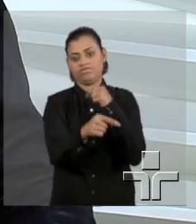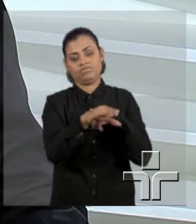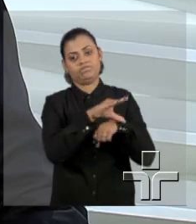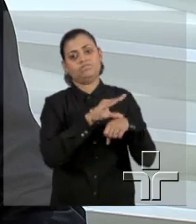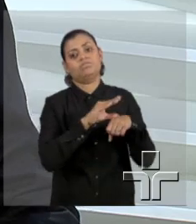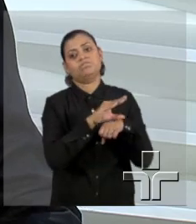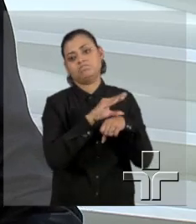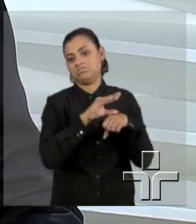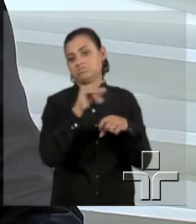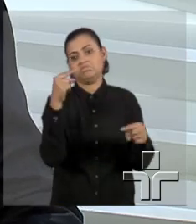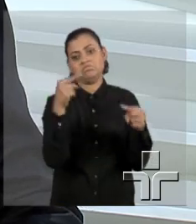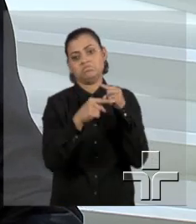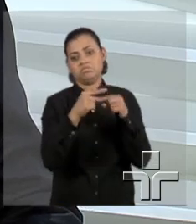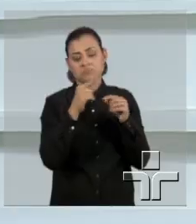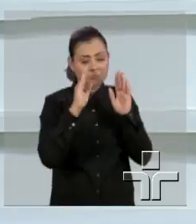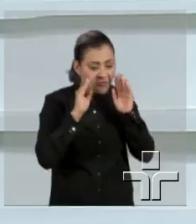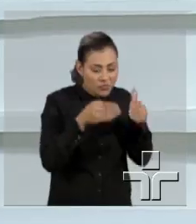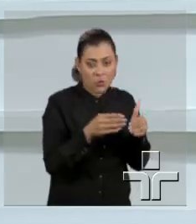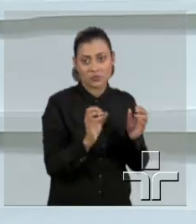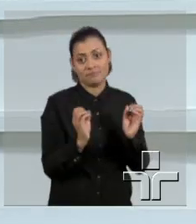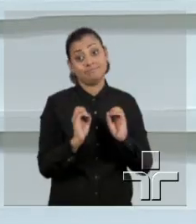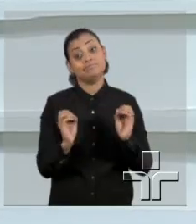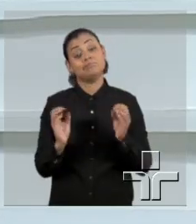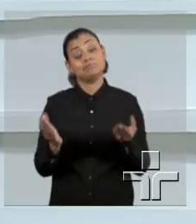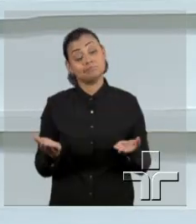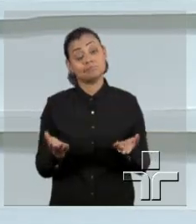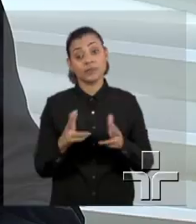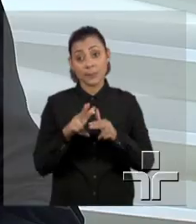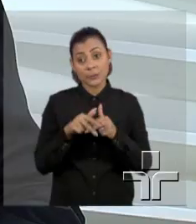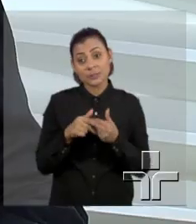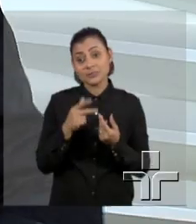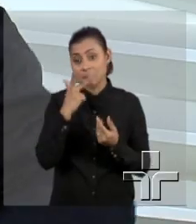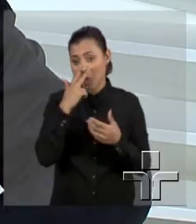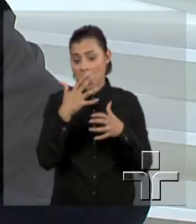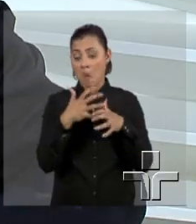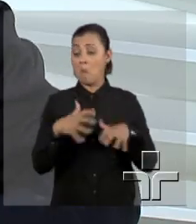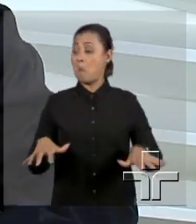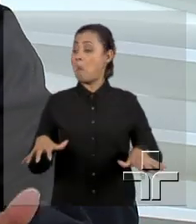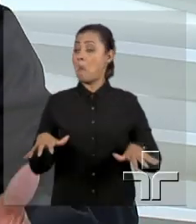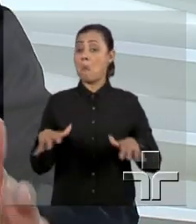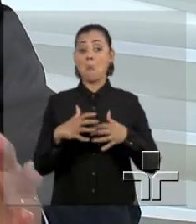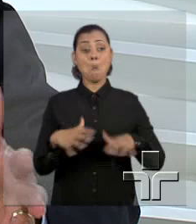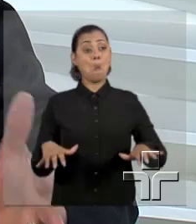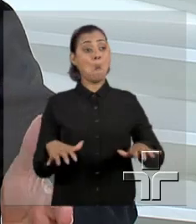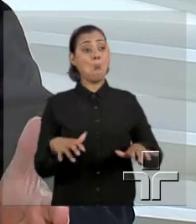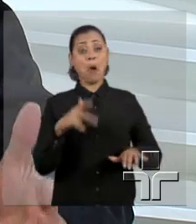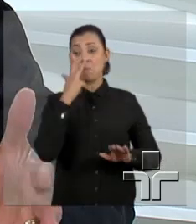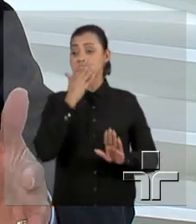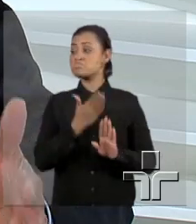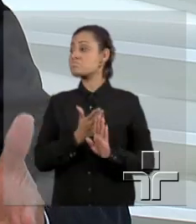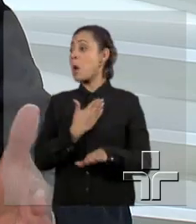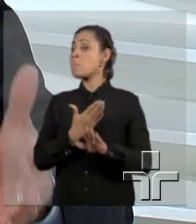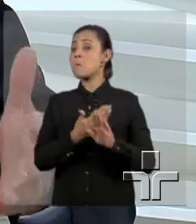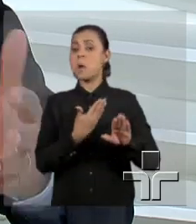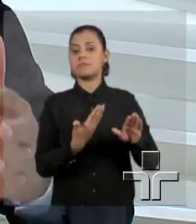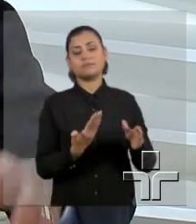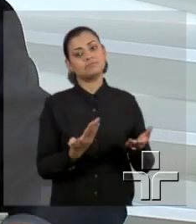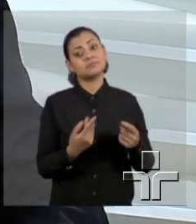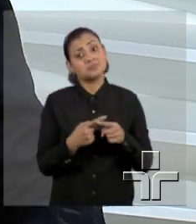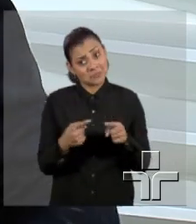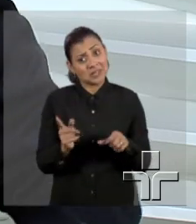mesmo, com a Constituição. Ministro... Com essa declaração meio separatista, assim. Mas ainda há tempo,